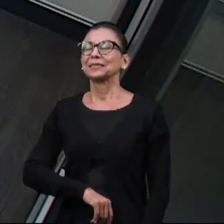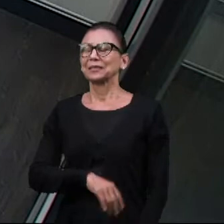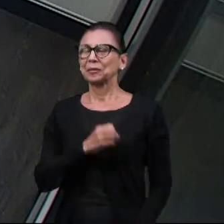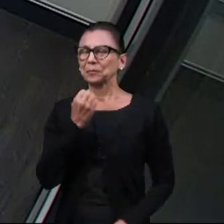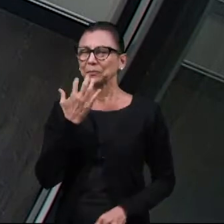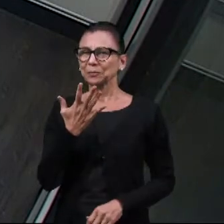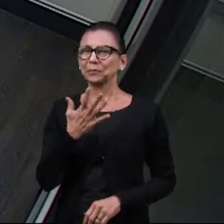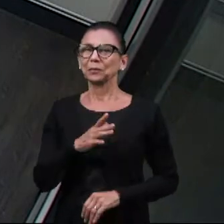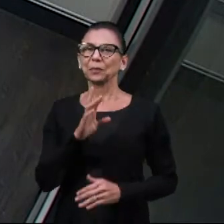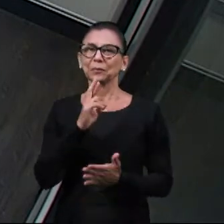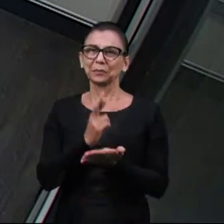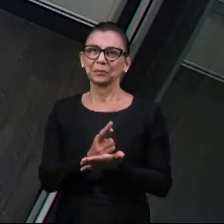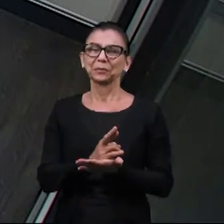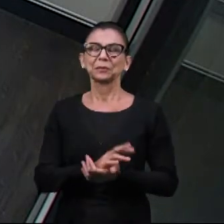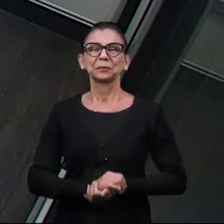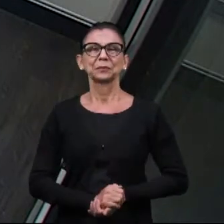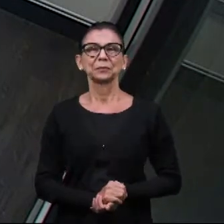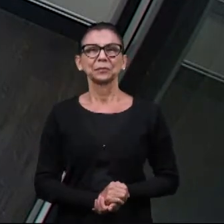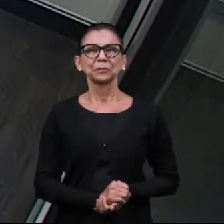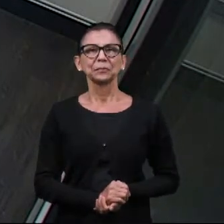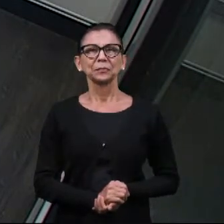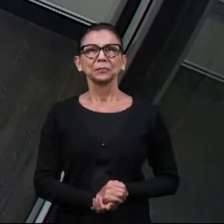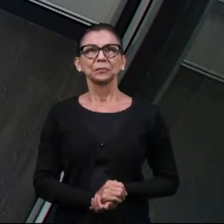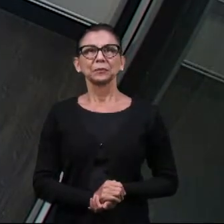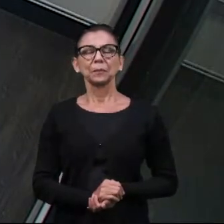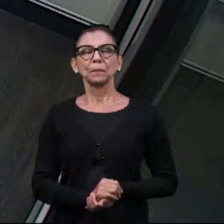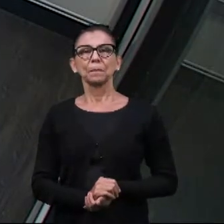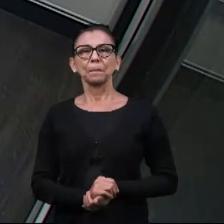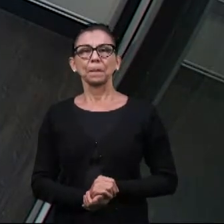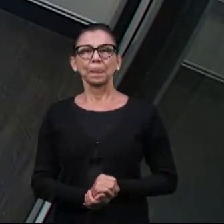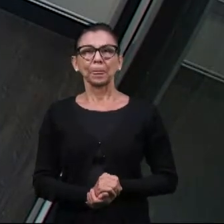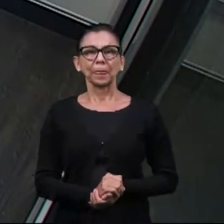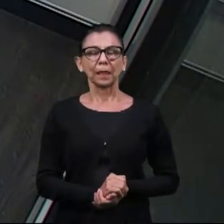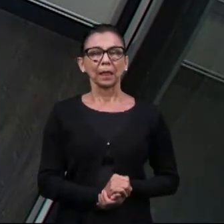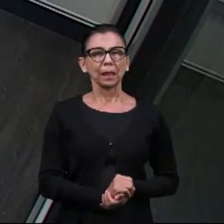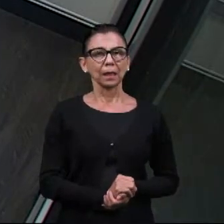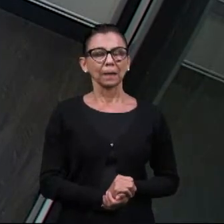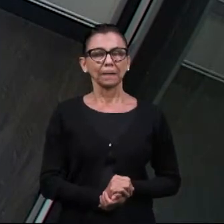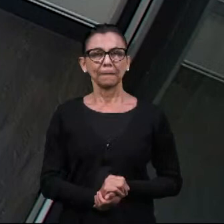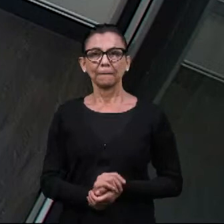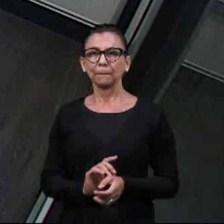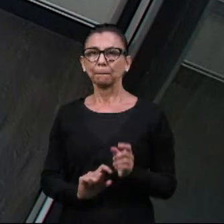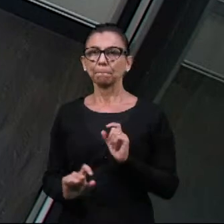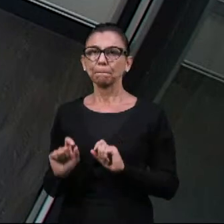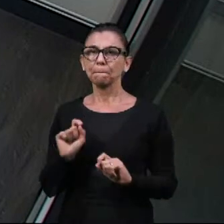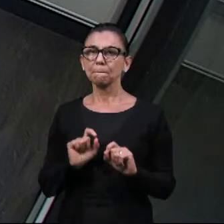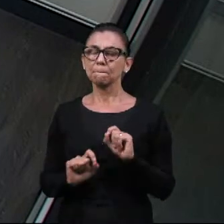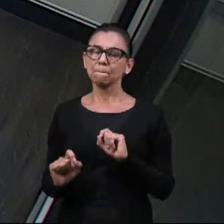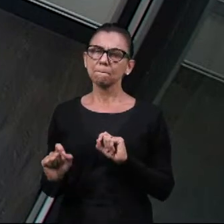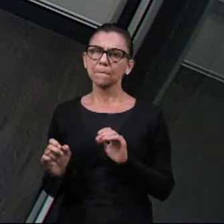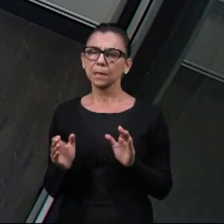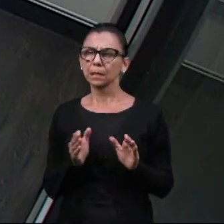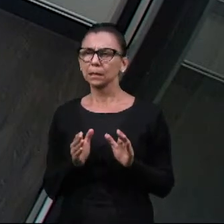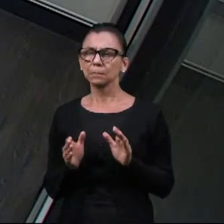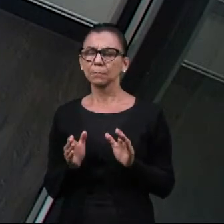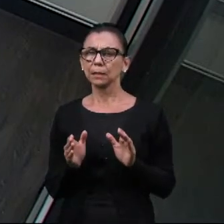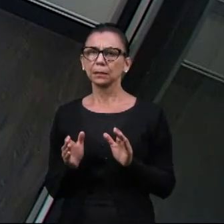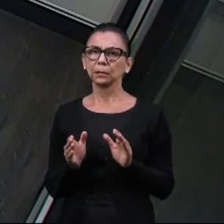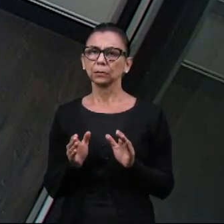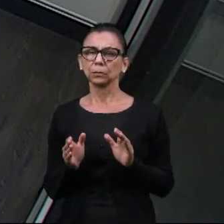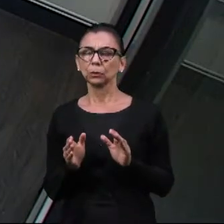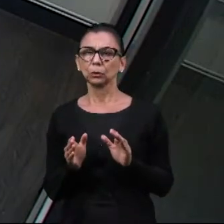grandioso o resultado. E o que esse período agregou, fez com que fosse o senhor